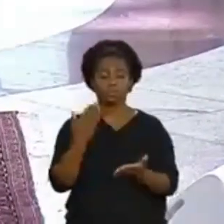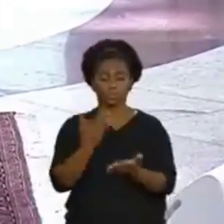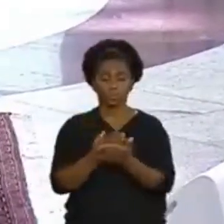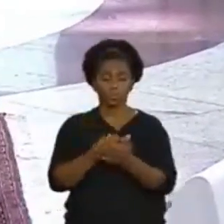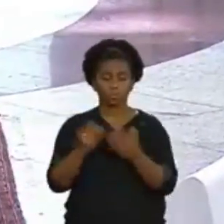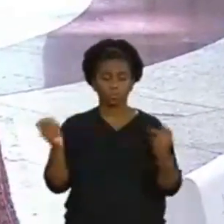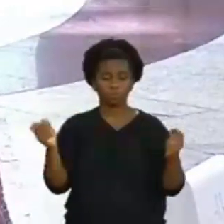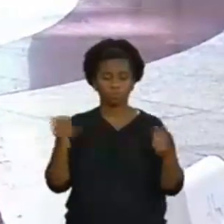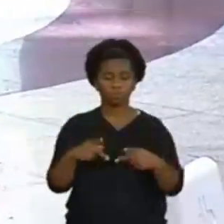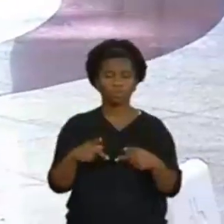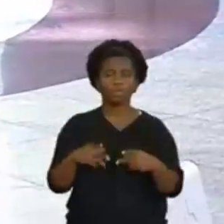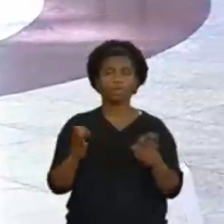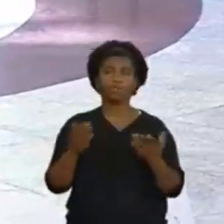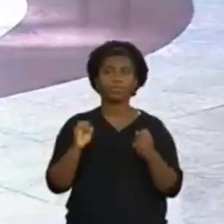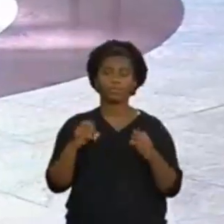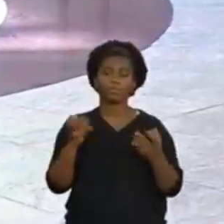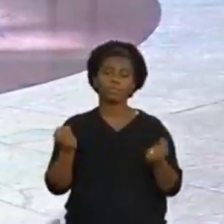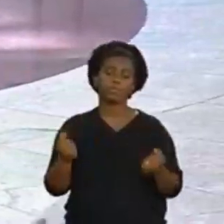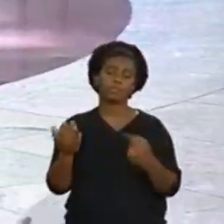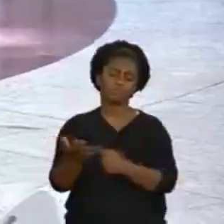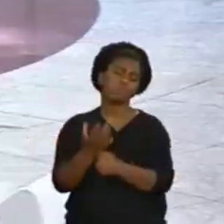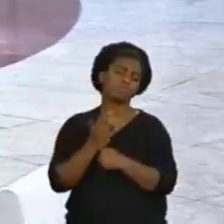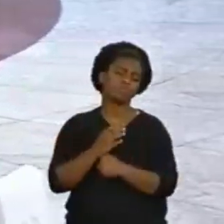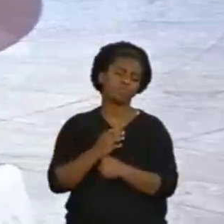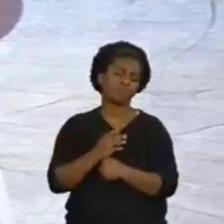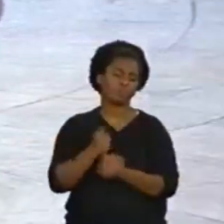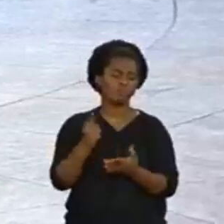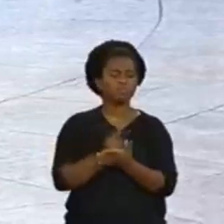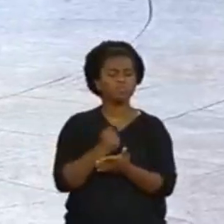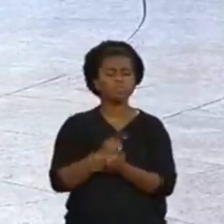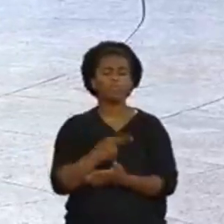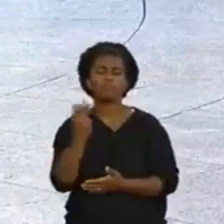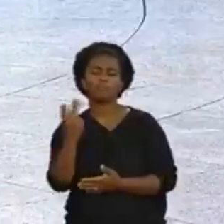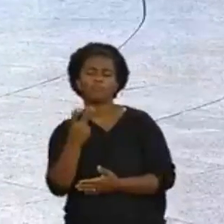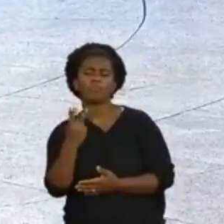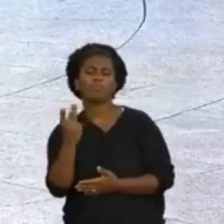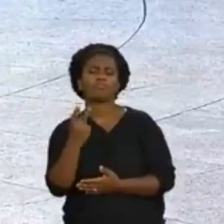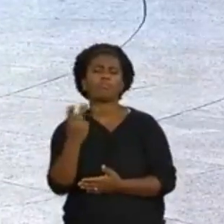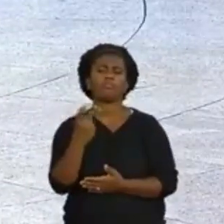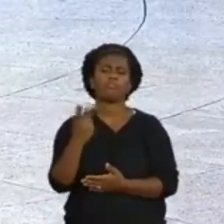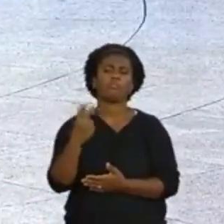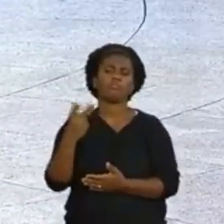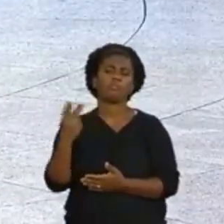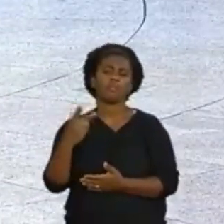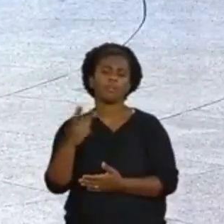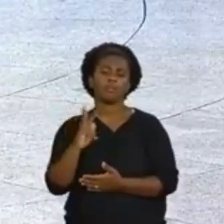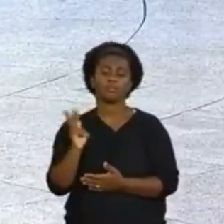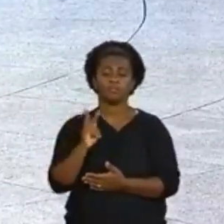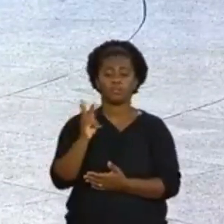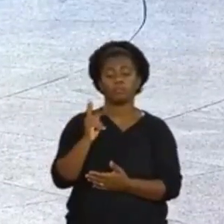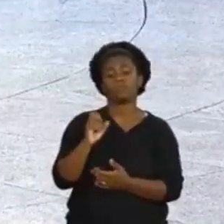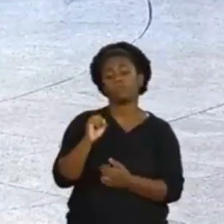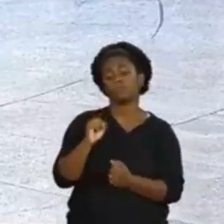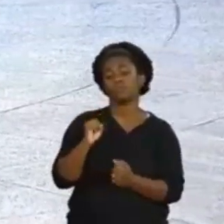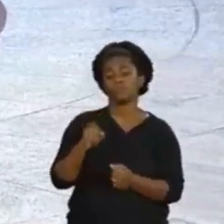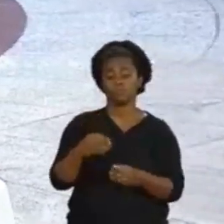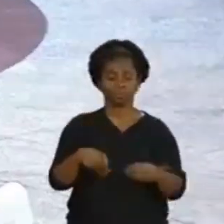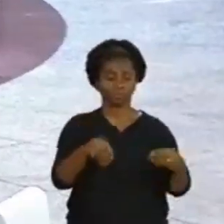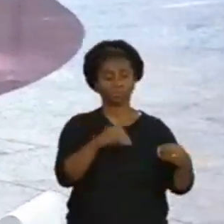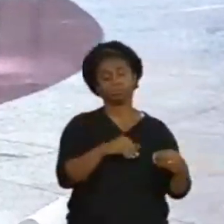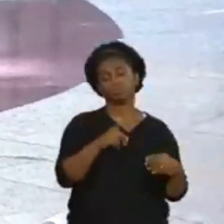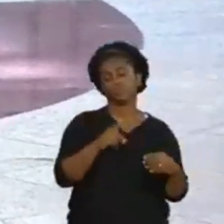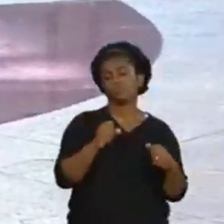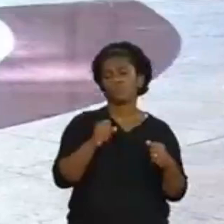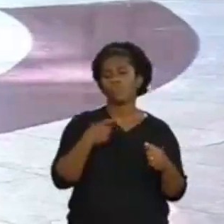do Apocalipse. Agora, se você puder nos ajudar, cada jornal custa R$2. Põe na sacola quanto você puder. Eu posso fazer